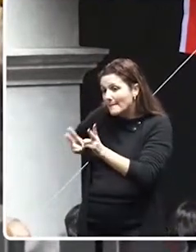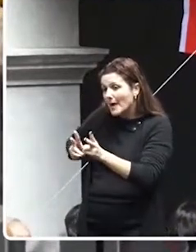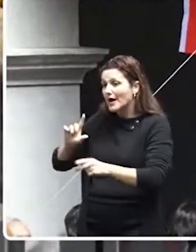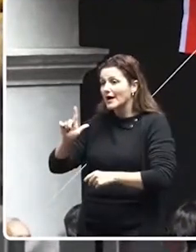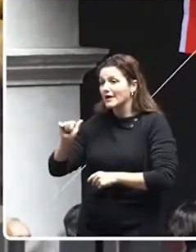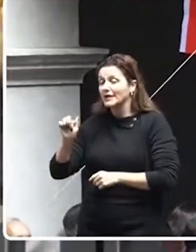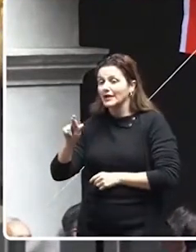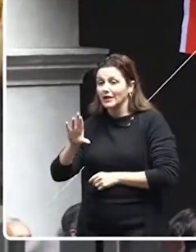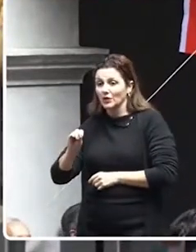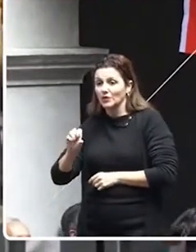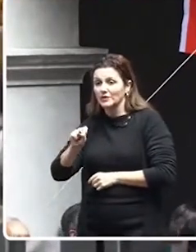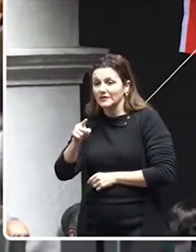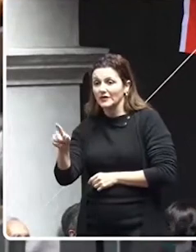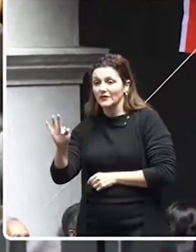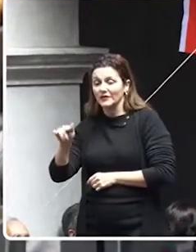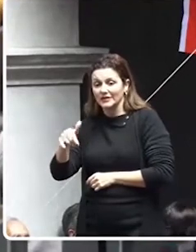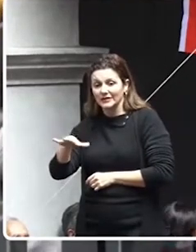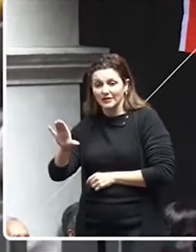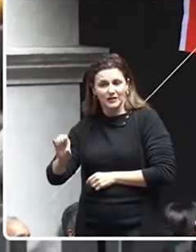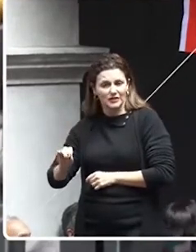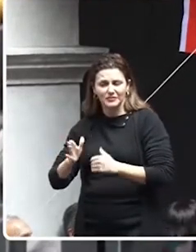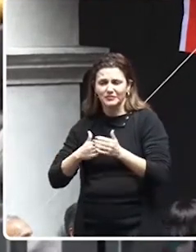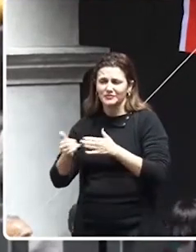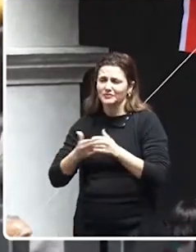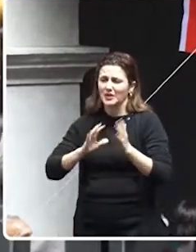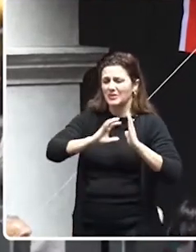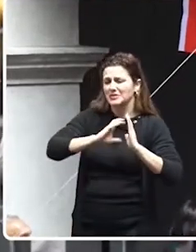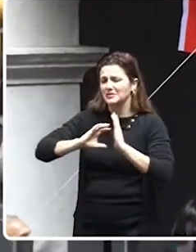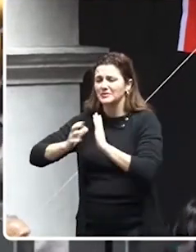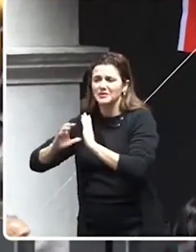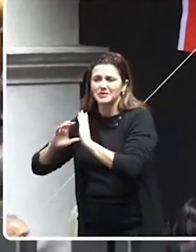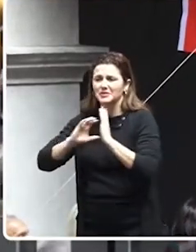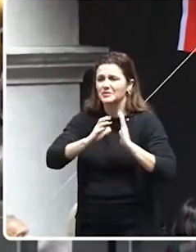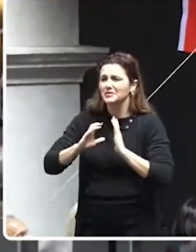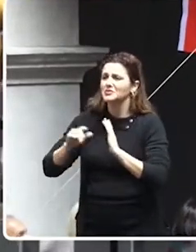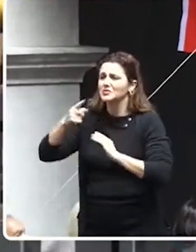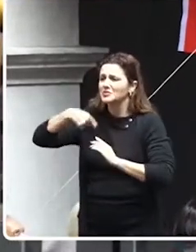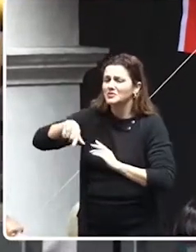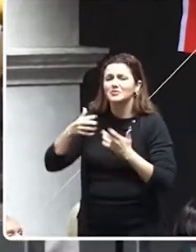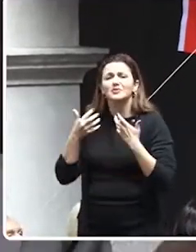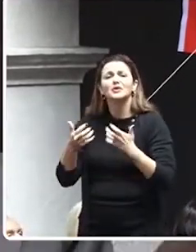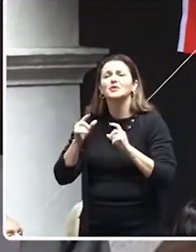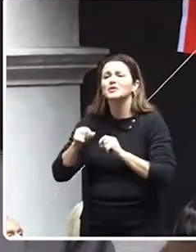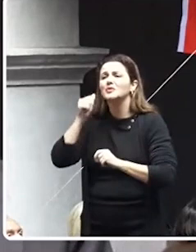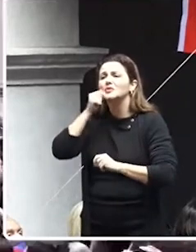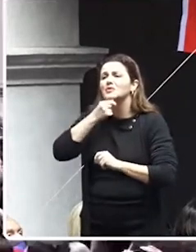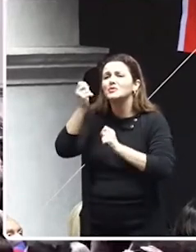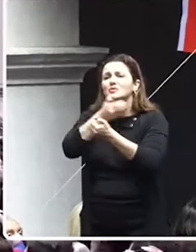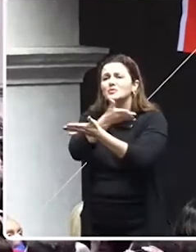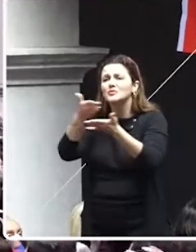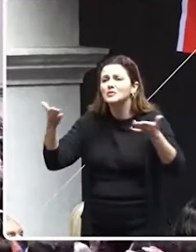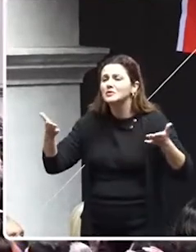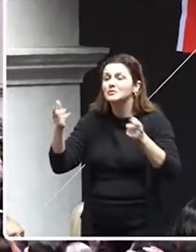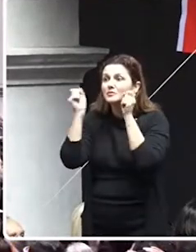Francisco, independentemente de preferência eleitoral ou partidária de cada um, clamamos às brasileiras e brasileiros a